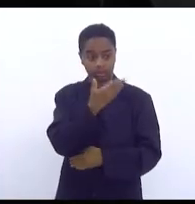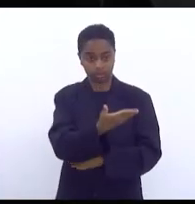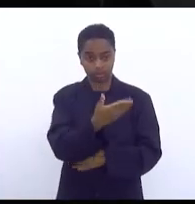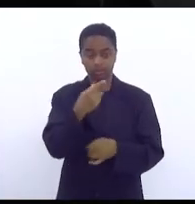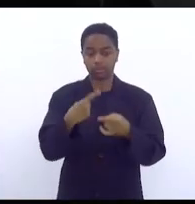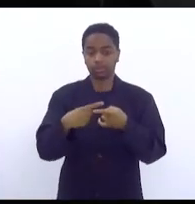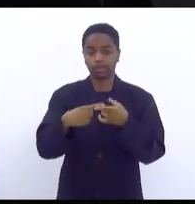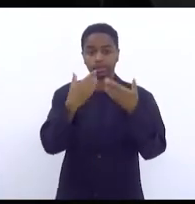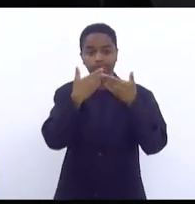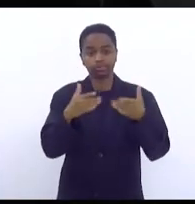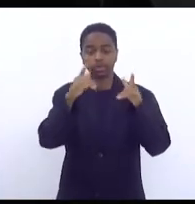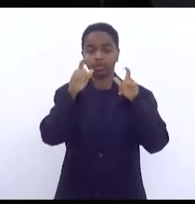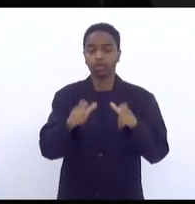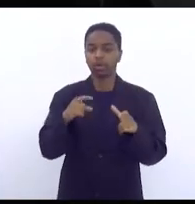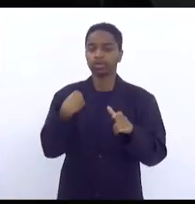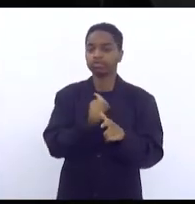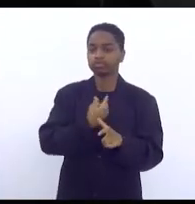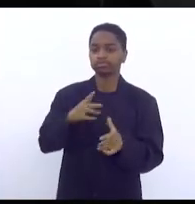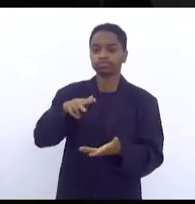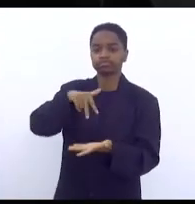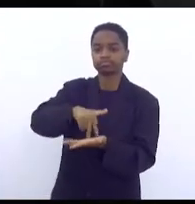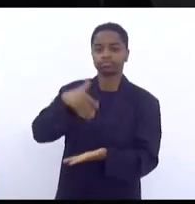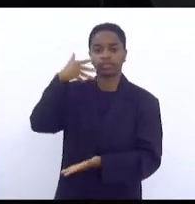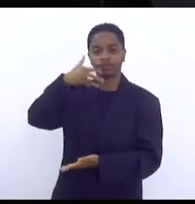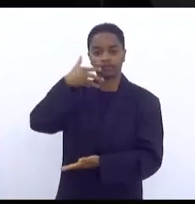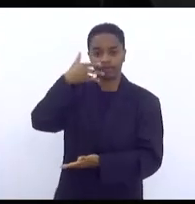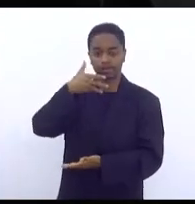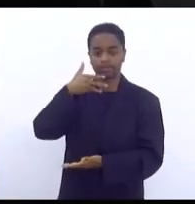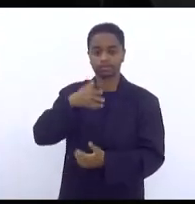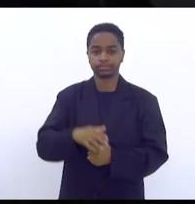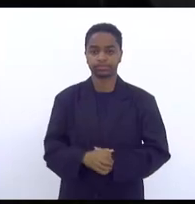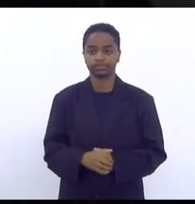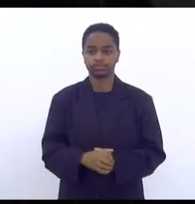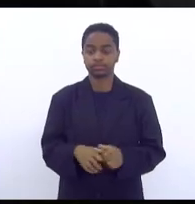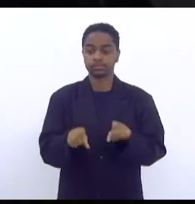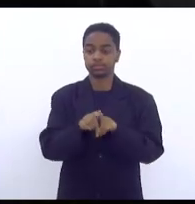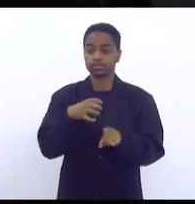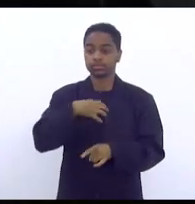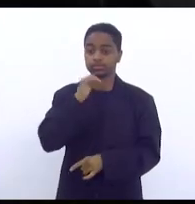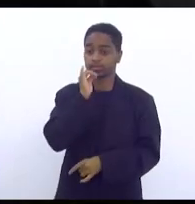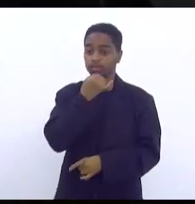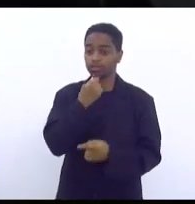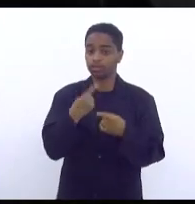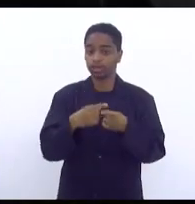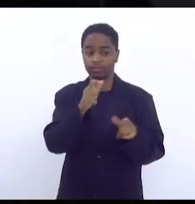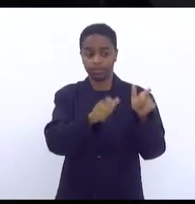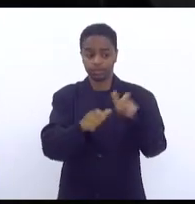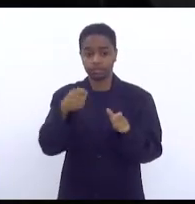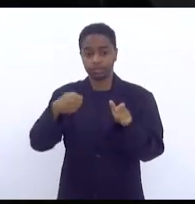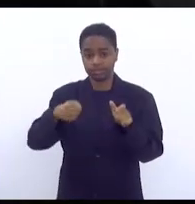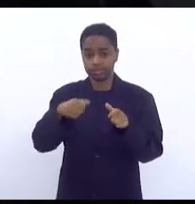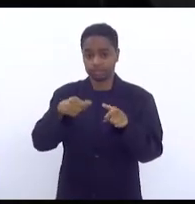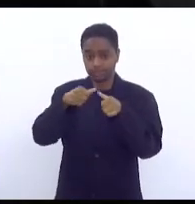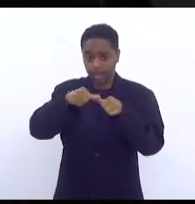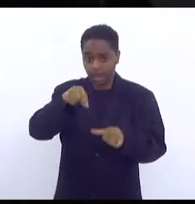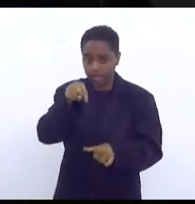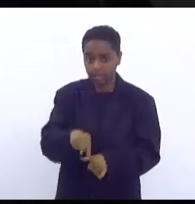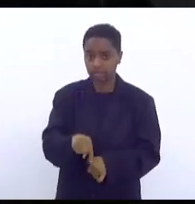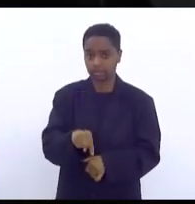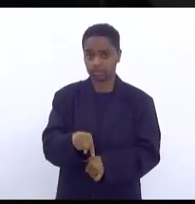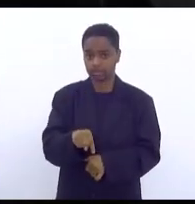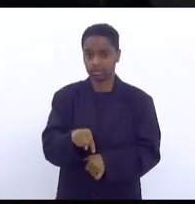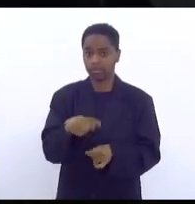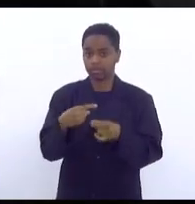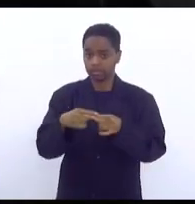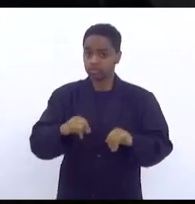por ter aberto esse espaço e nos dá direito de fala e lamento porque as pessoas que deveriam estar aqui que